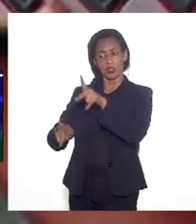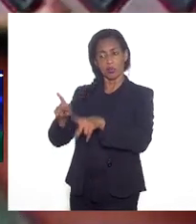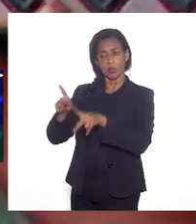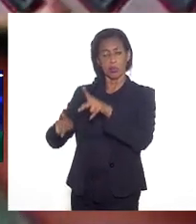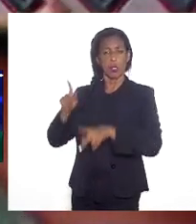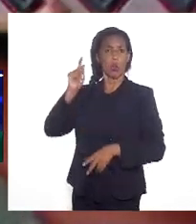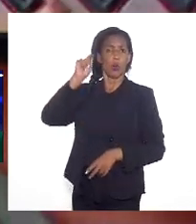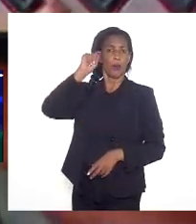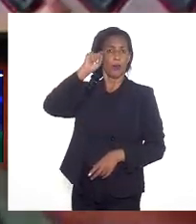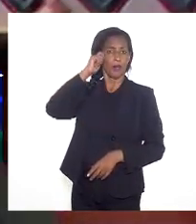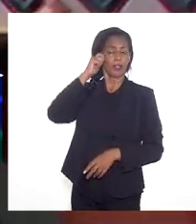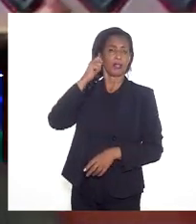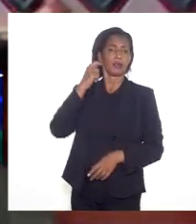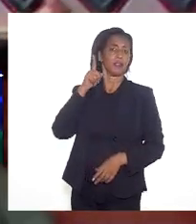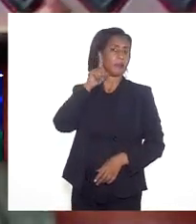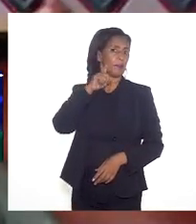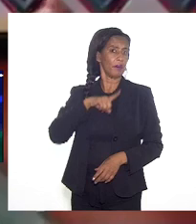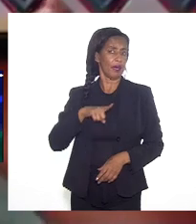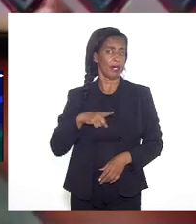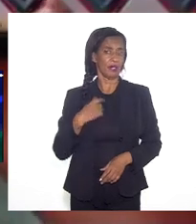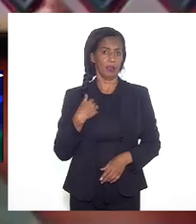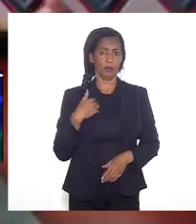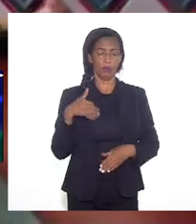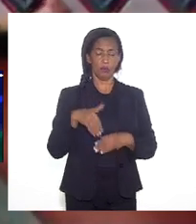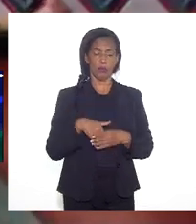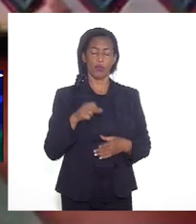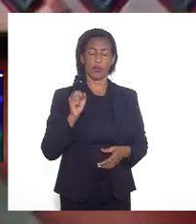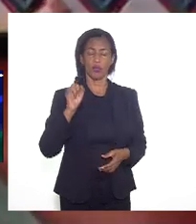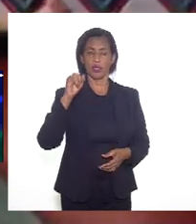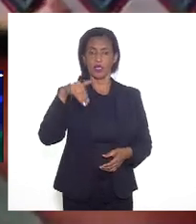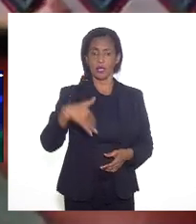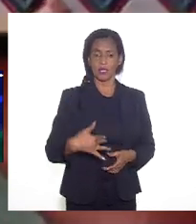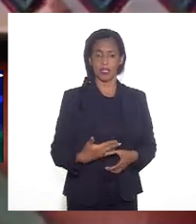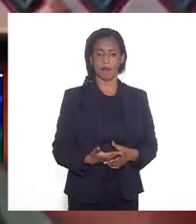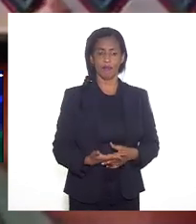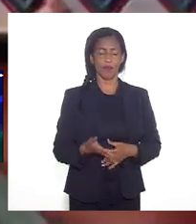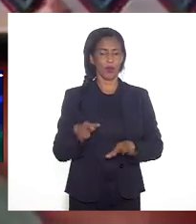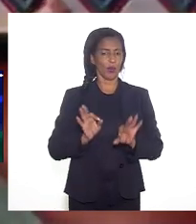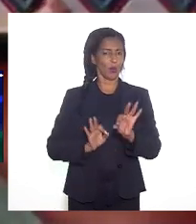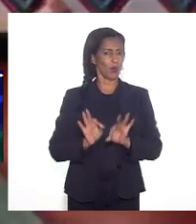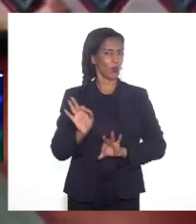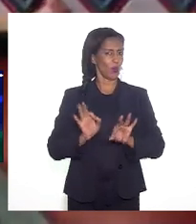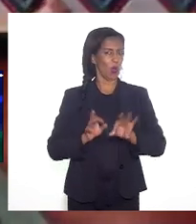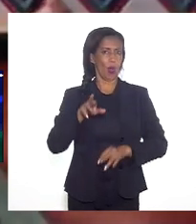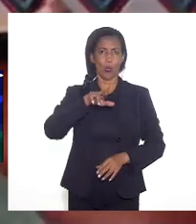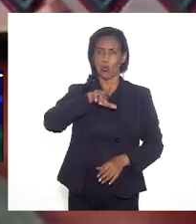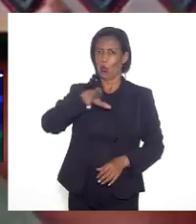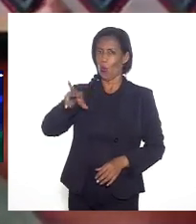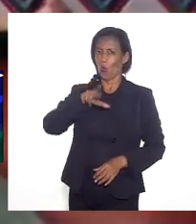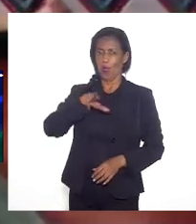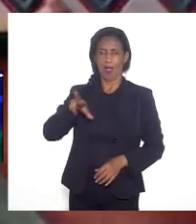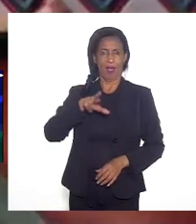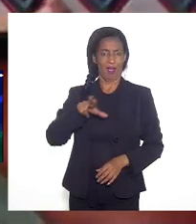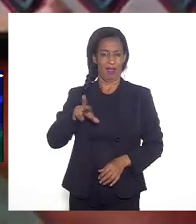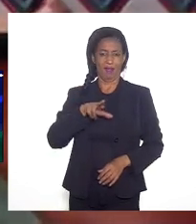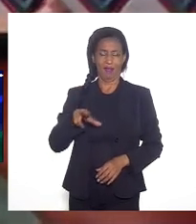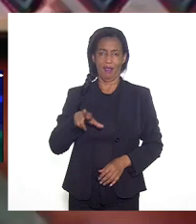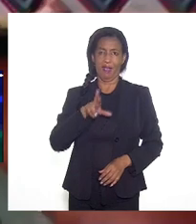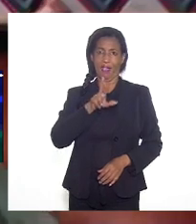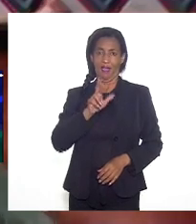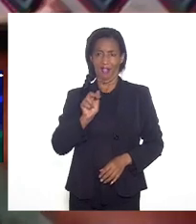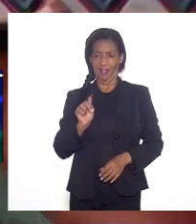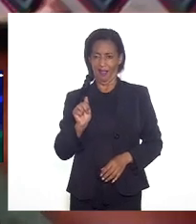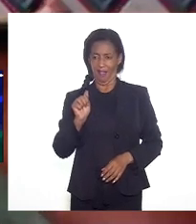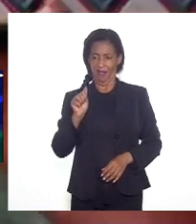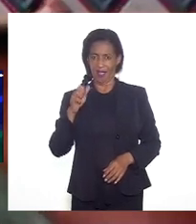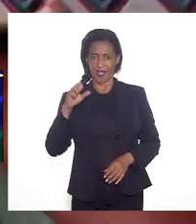e pardas. Então, meu voto é sim, né? E reiterando aqui que o projeto ele não é de maneira nenhuma raso,